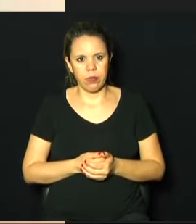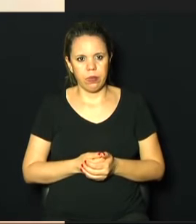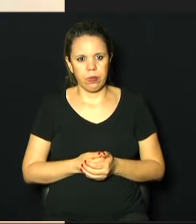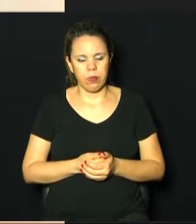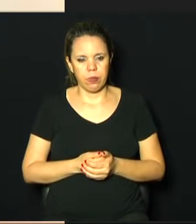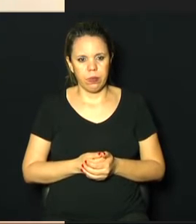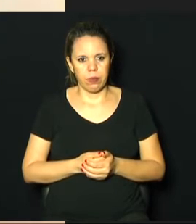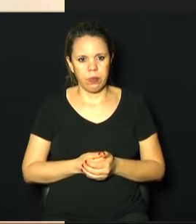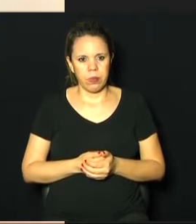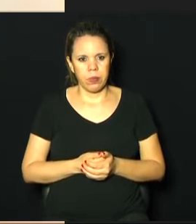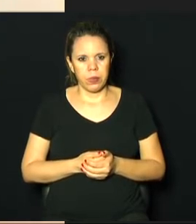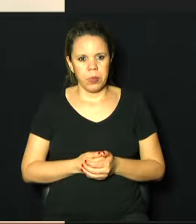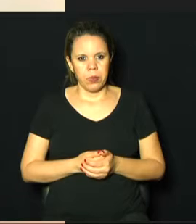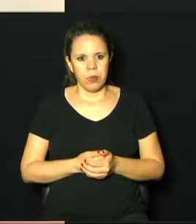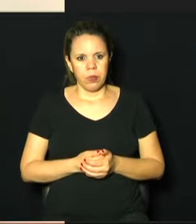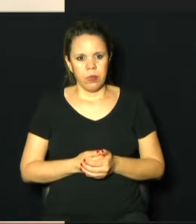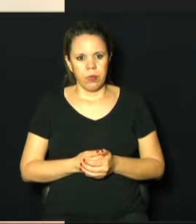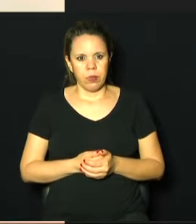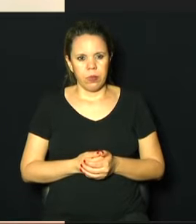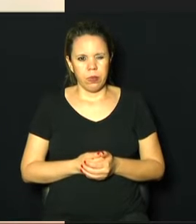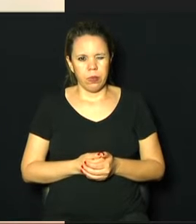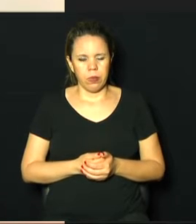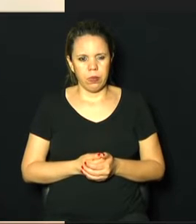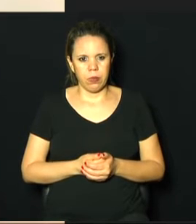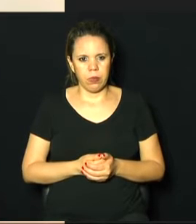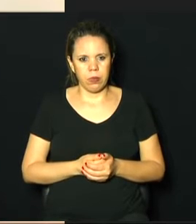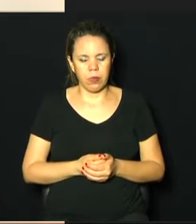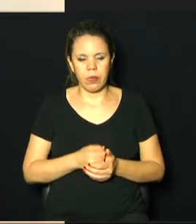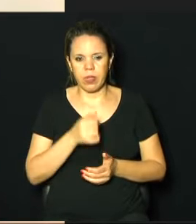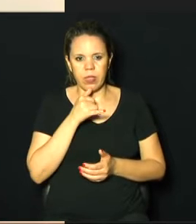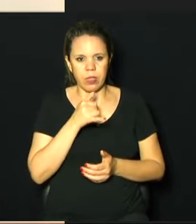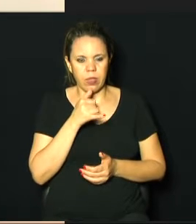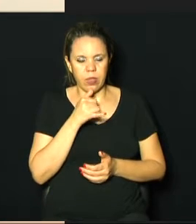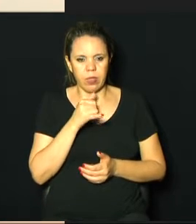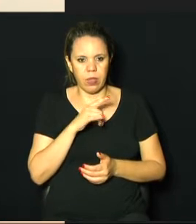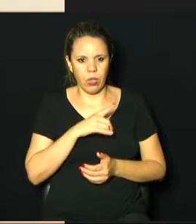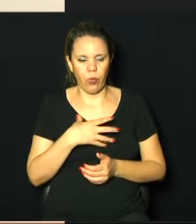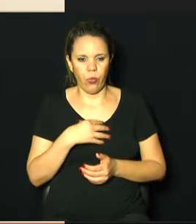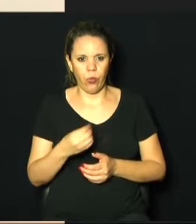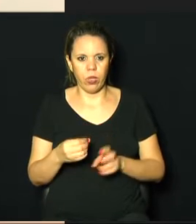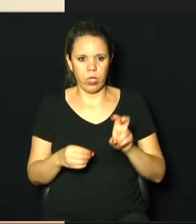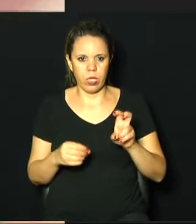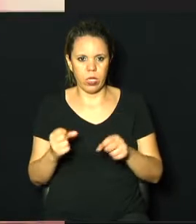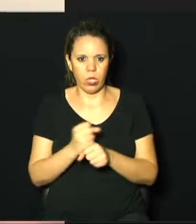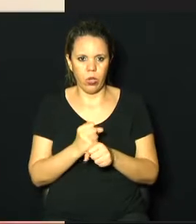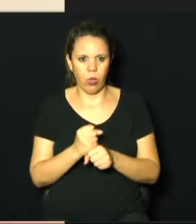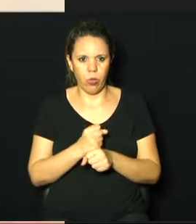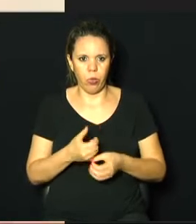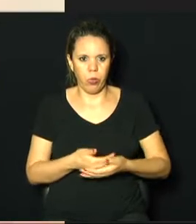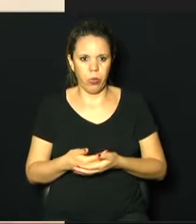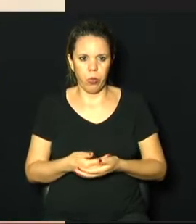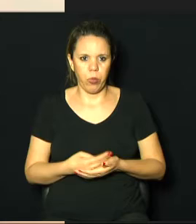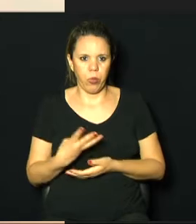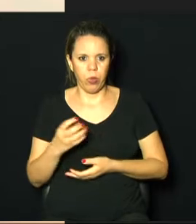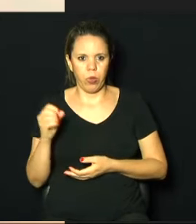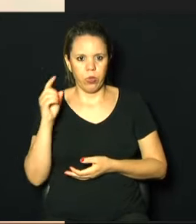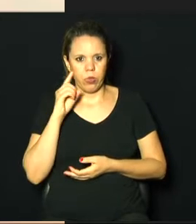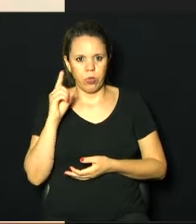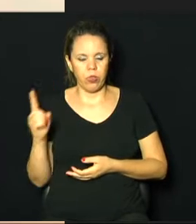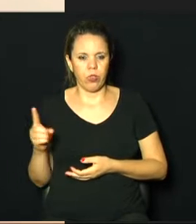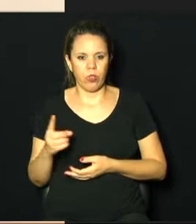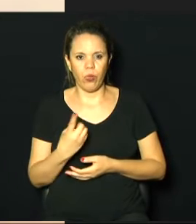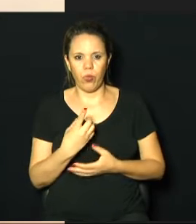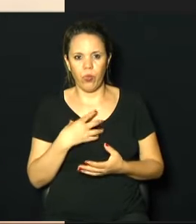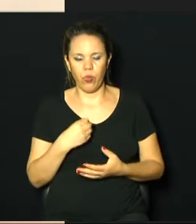positivo. Eu até vou dar esse exemplo. Eu tenho um filho de 5 anos, né? Um bebê de 40 dias e um filho de 5